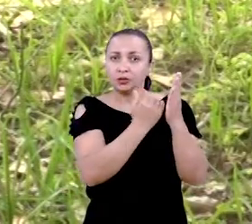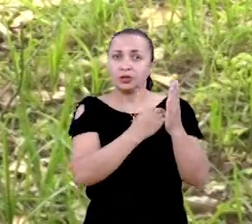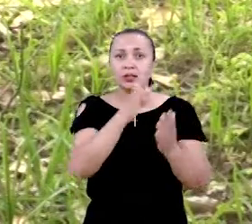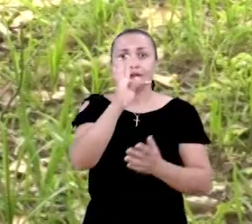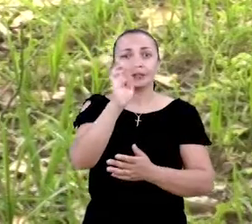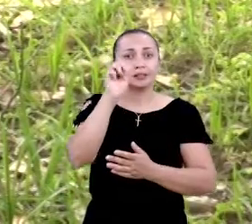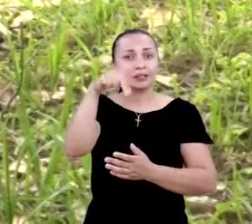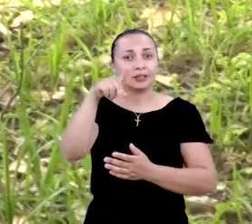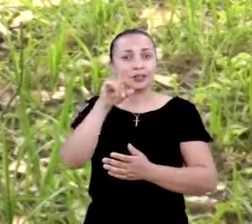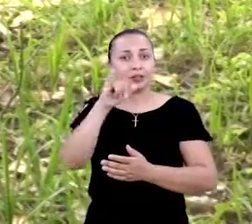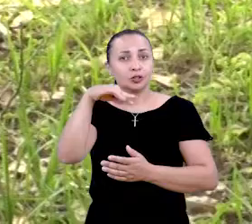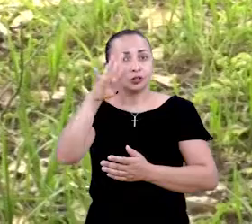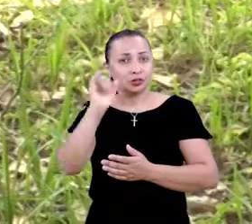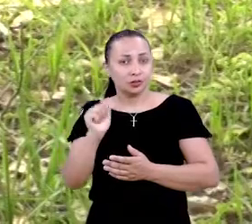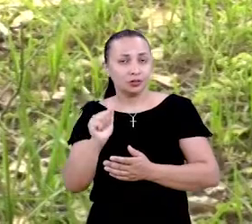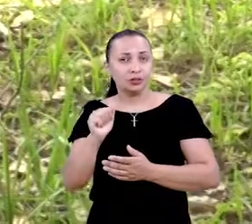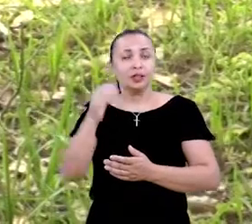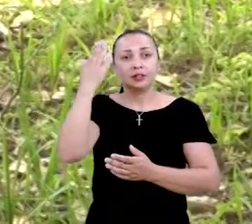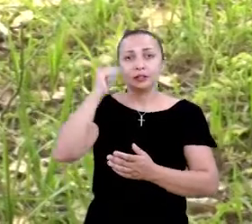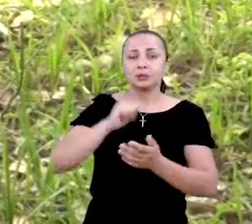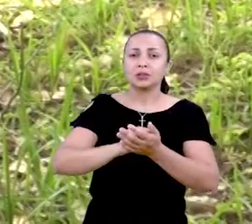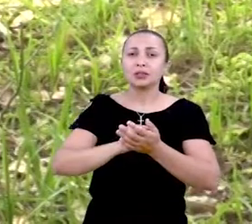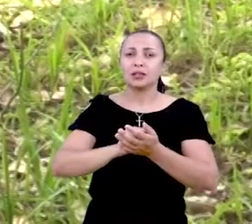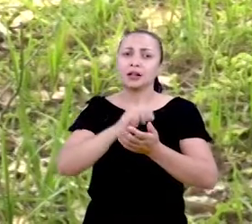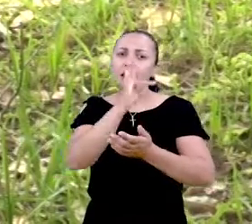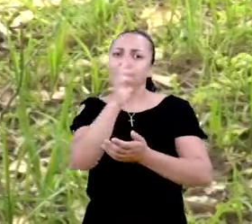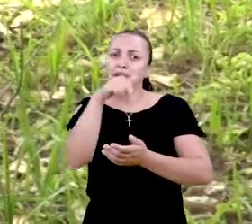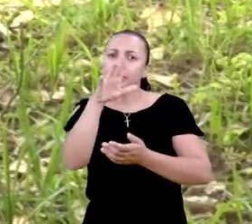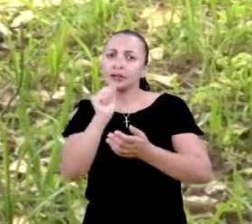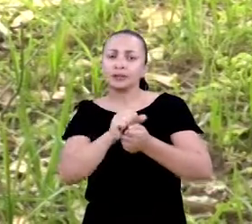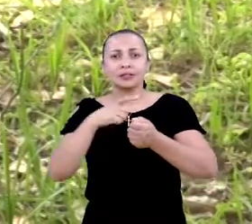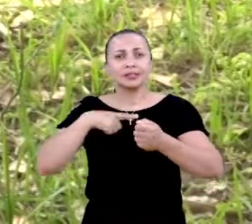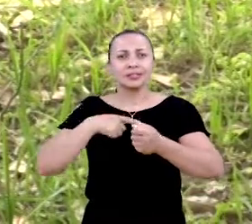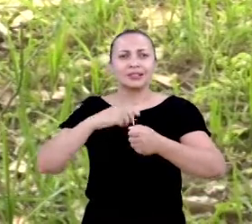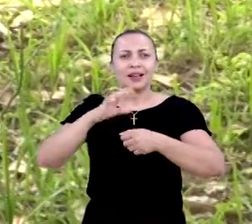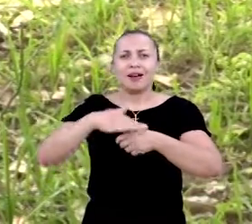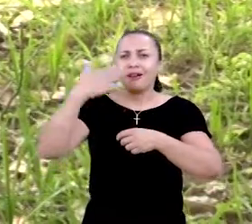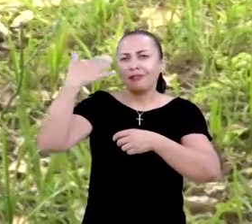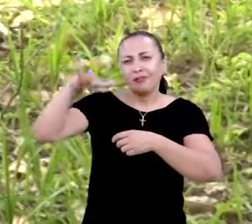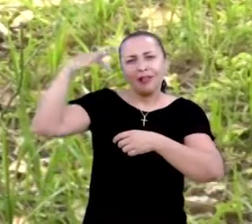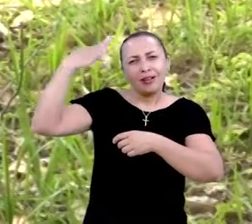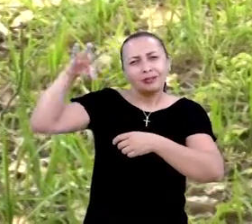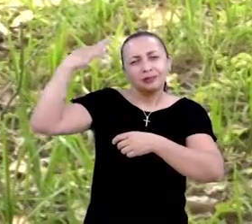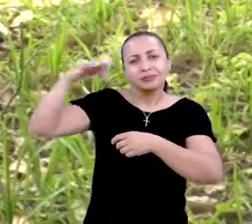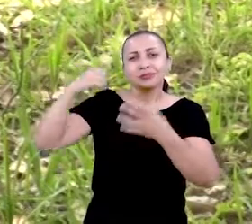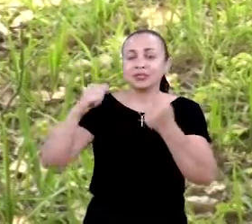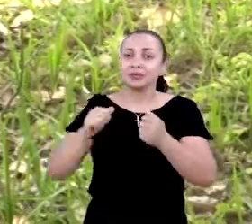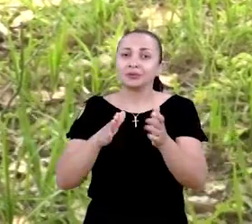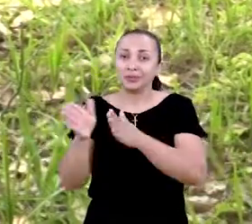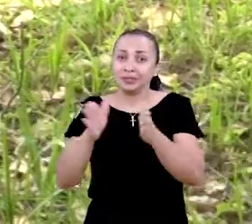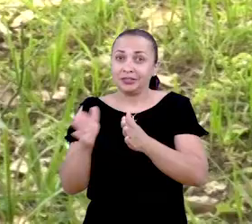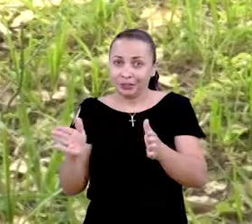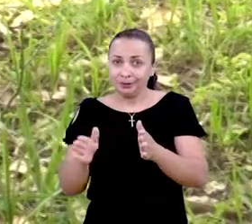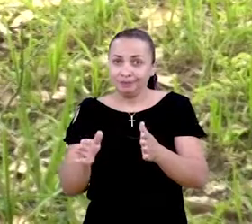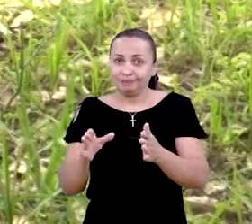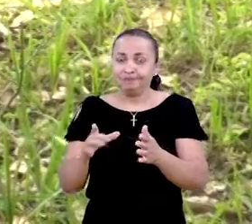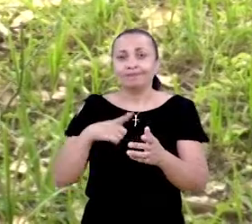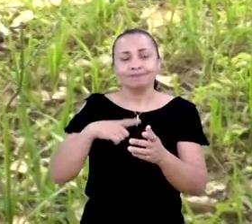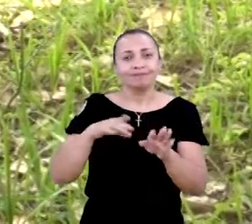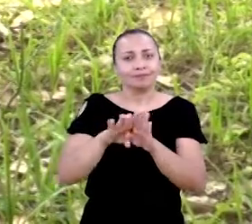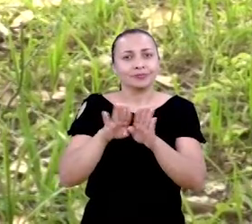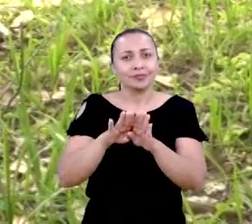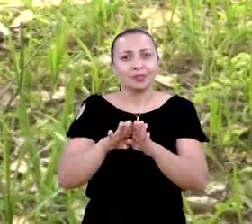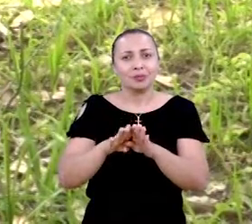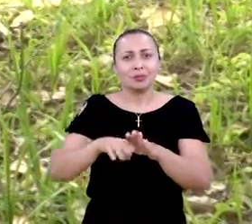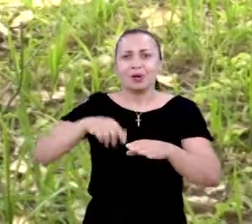tendinite, isso significa que um de seus tendões está passando por um processo inflamatório que pode, entre outras situações, ser